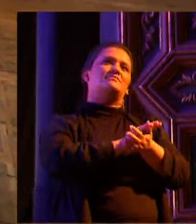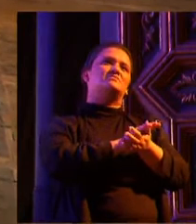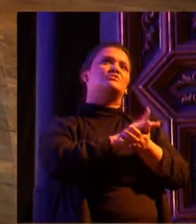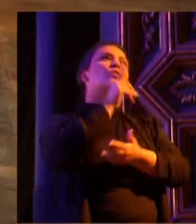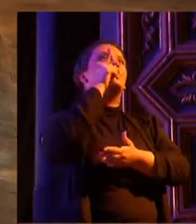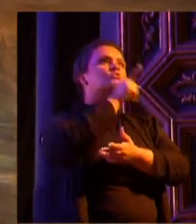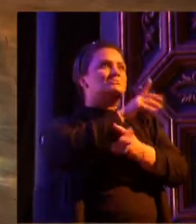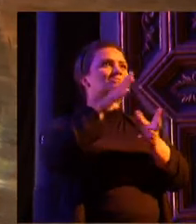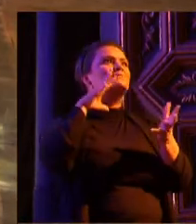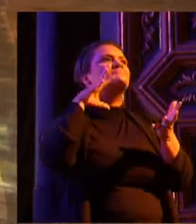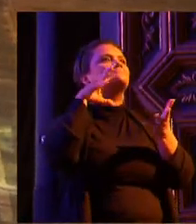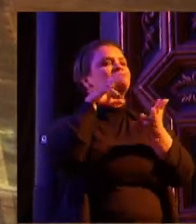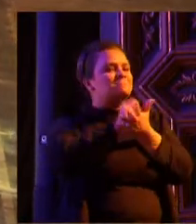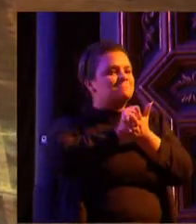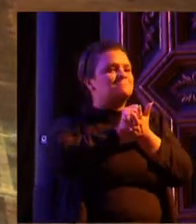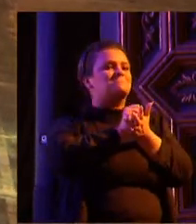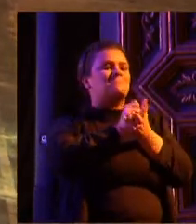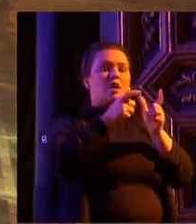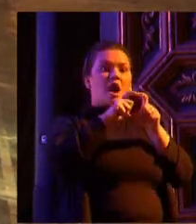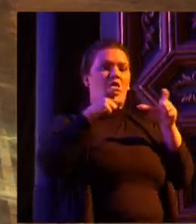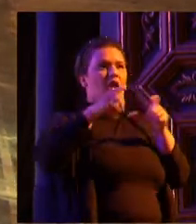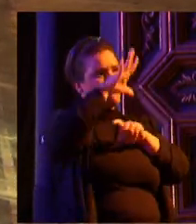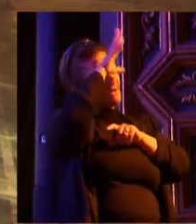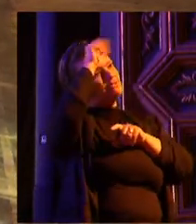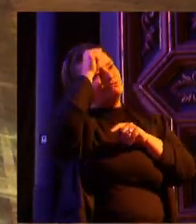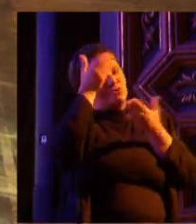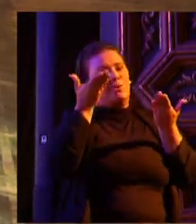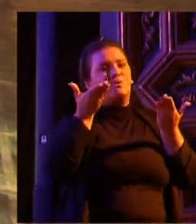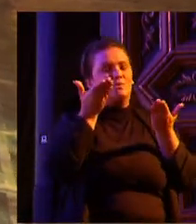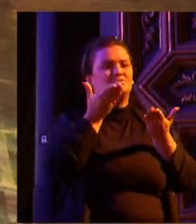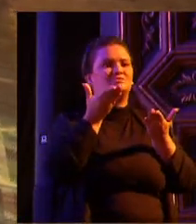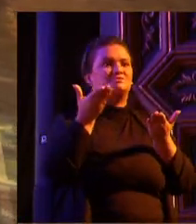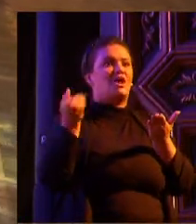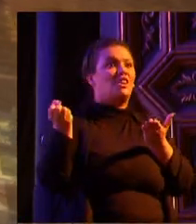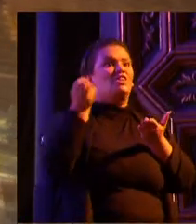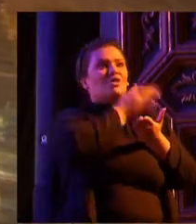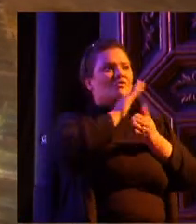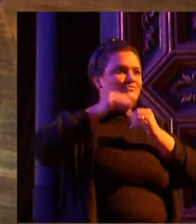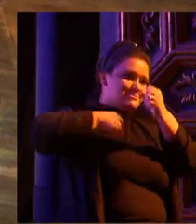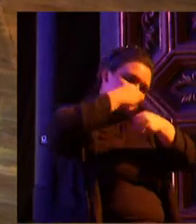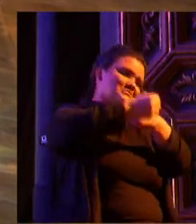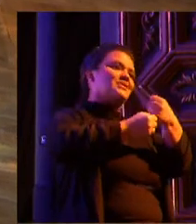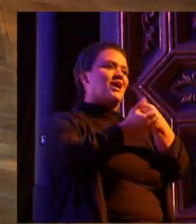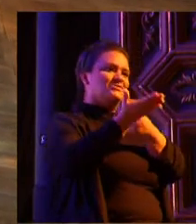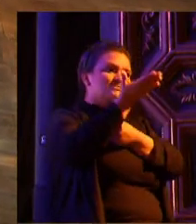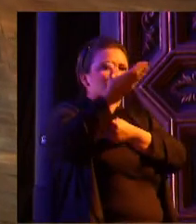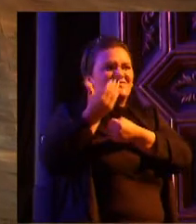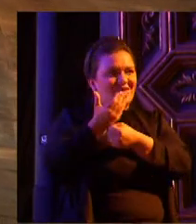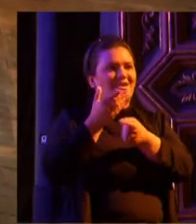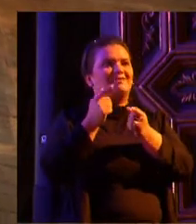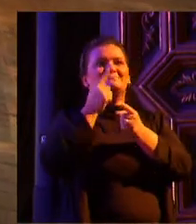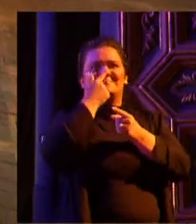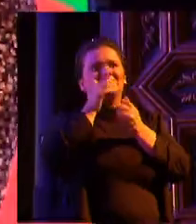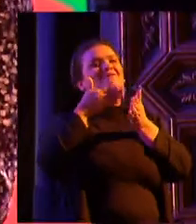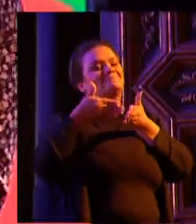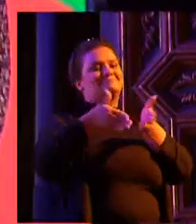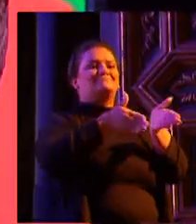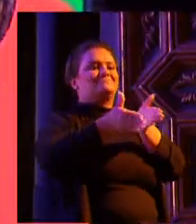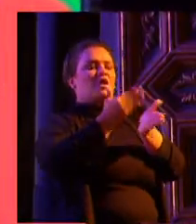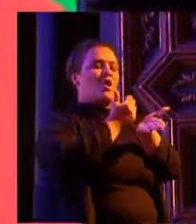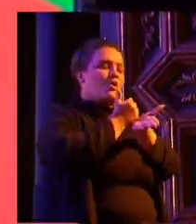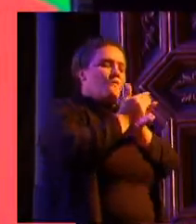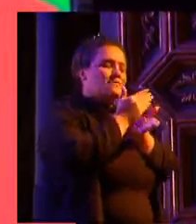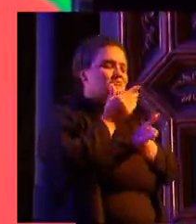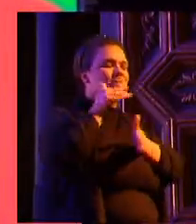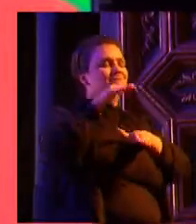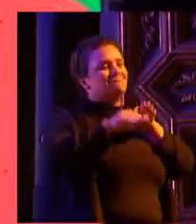um negócio desse tamanho, né, como a Amazônia. Novas edições virão, caminho longo, e esse foi nosso primeiro